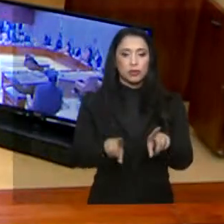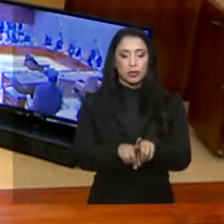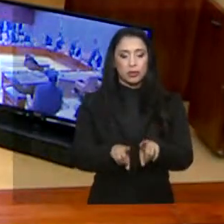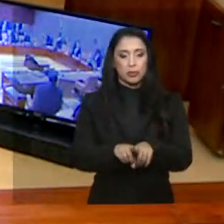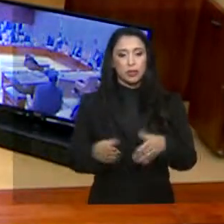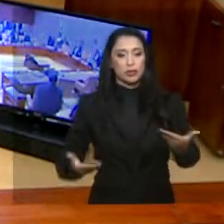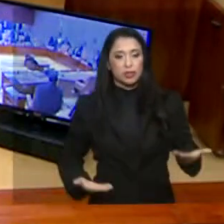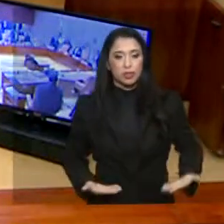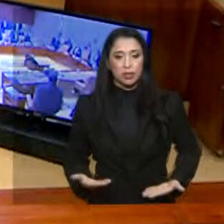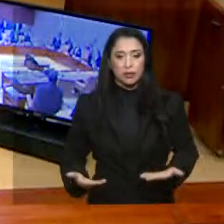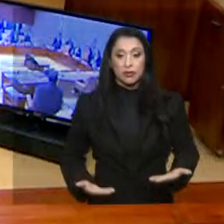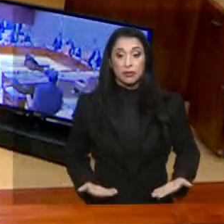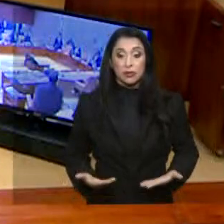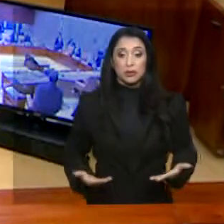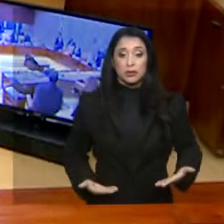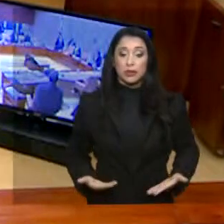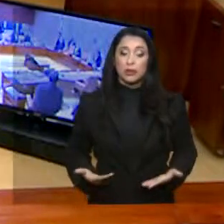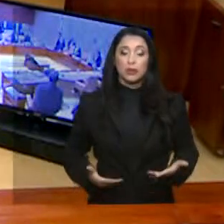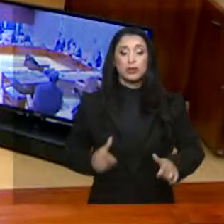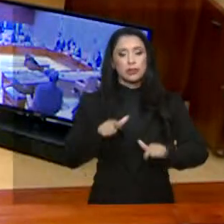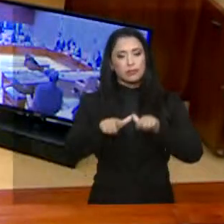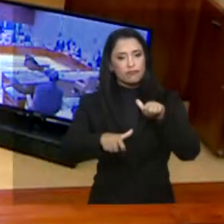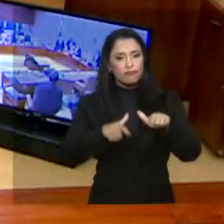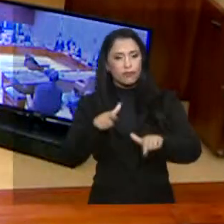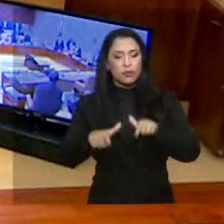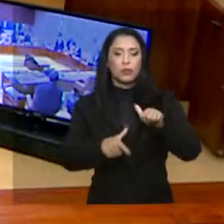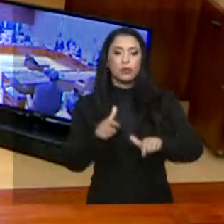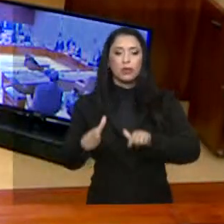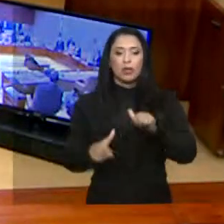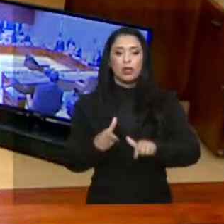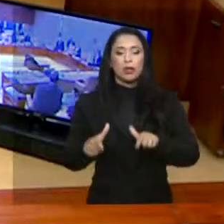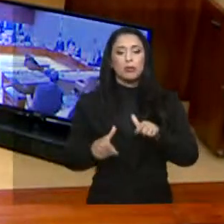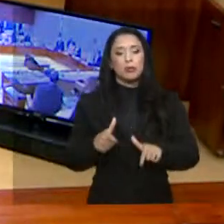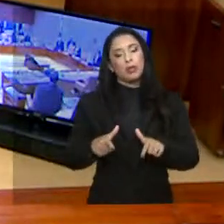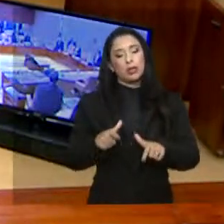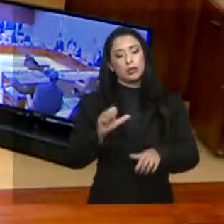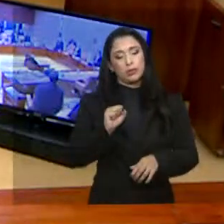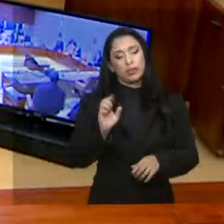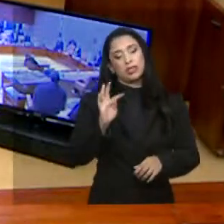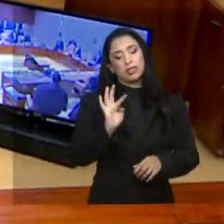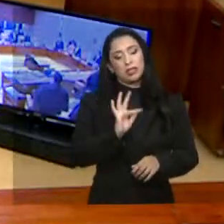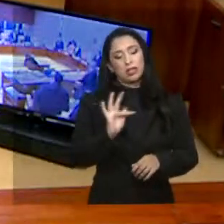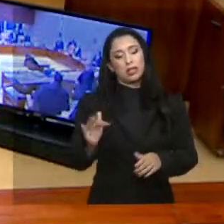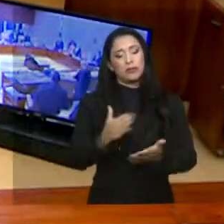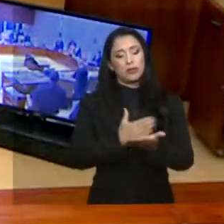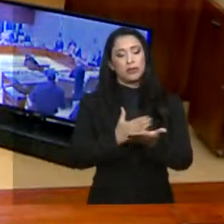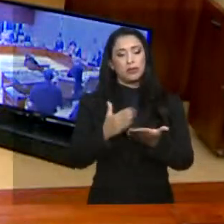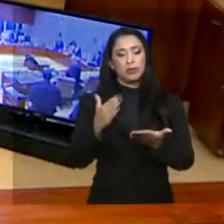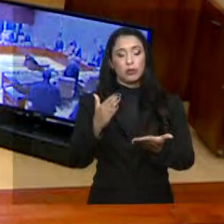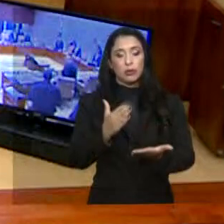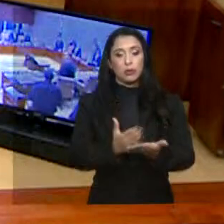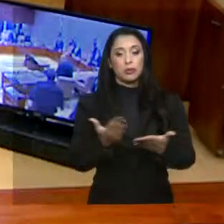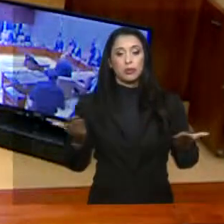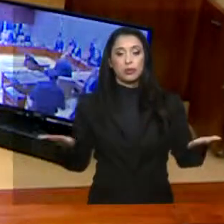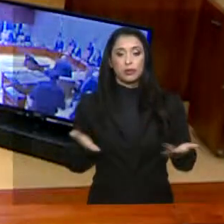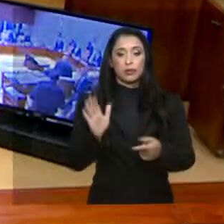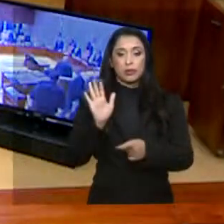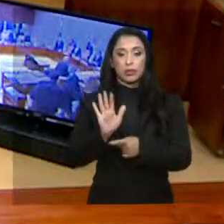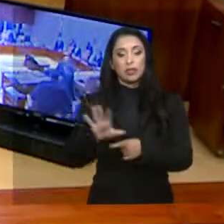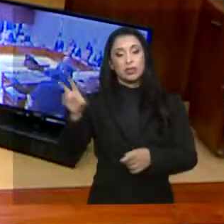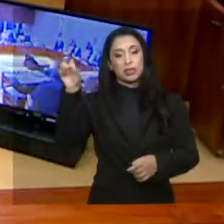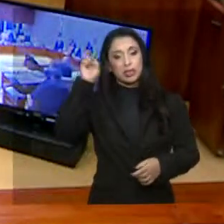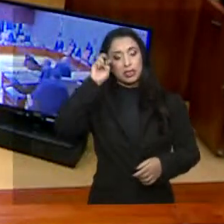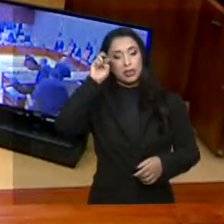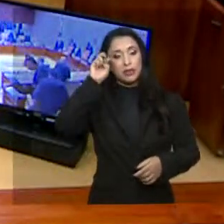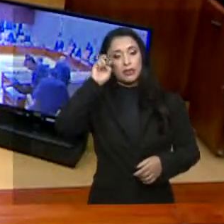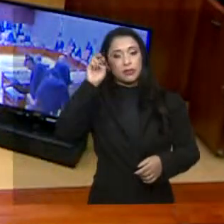que auxiliam neste trabalho de acompanhamento do plenário do Supremo Tribunal Federal. E é o início da sessão da tarde desta quinta-feira,